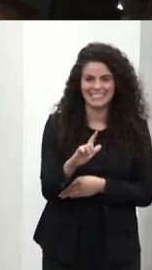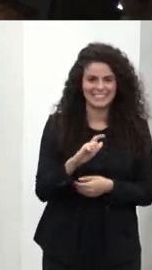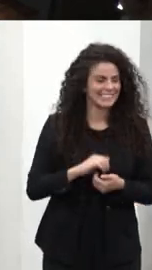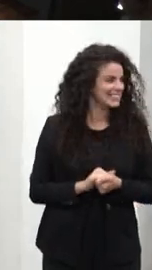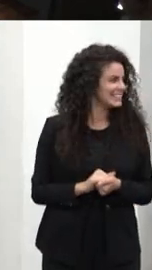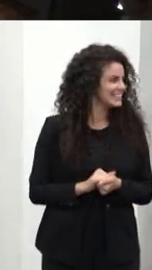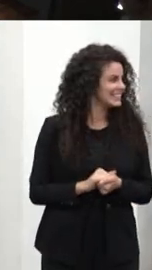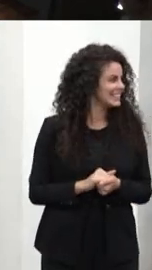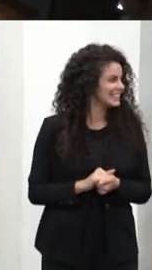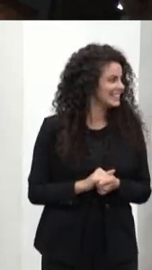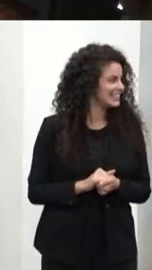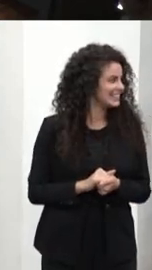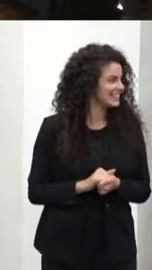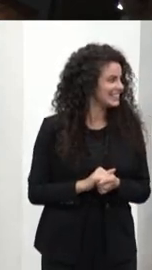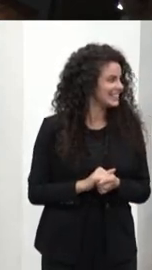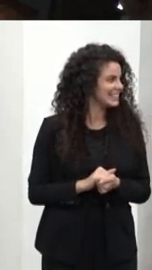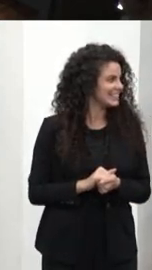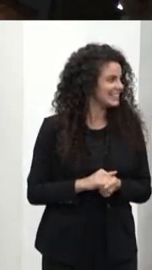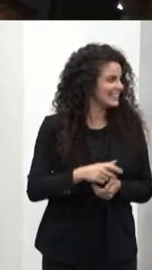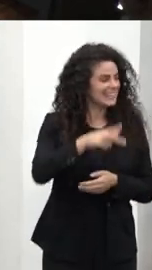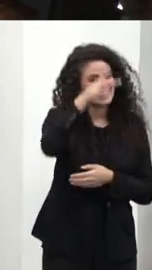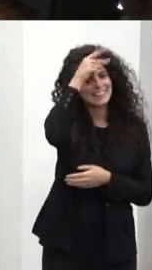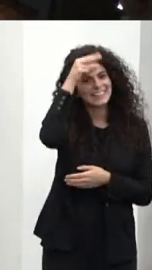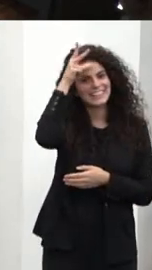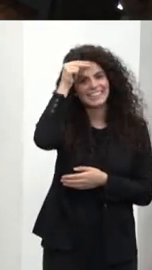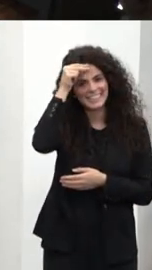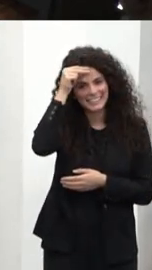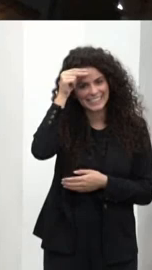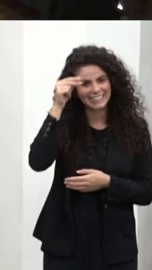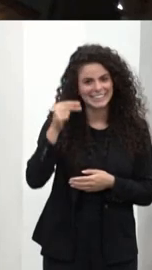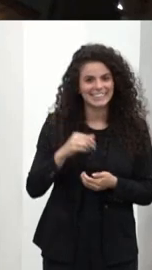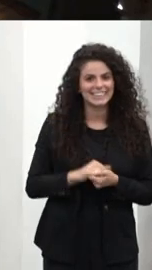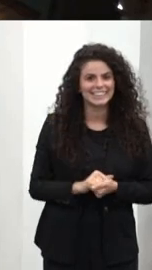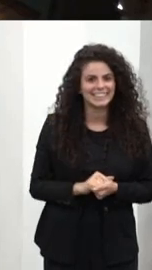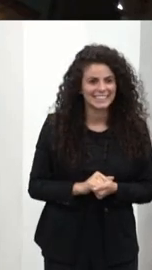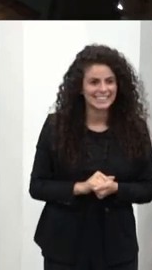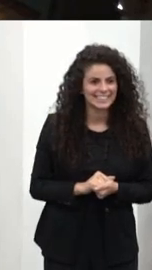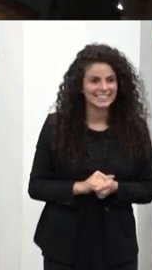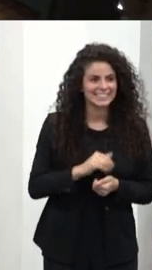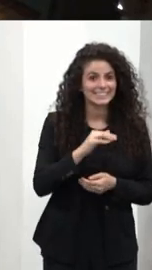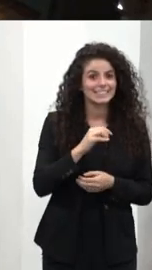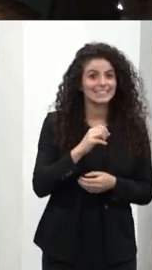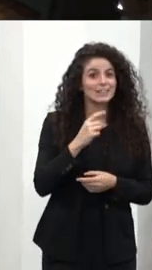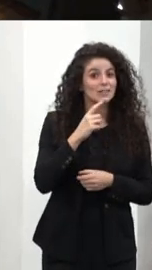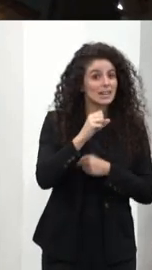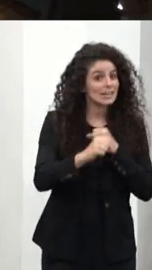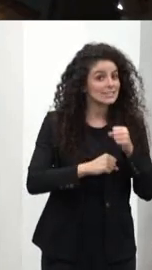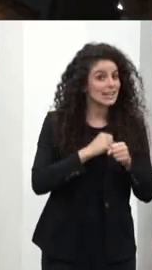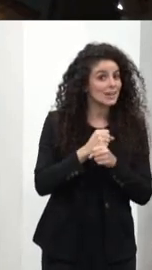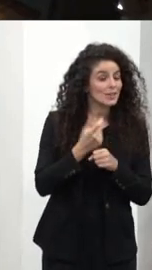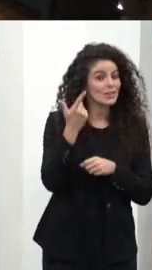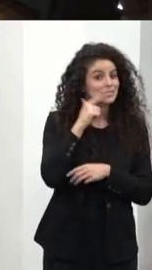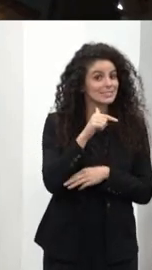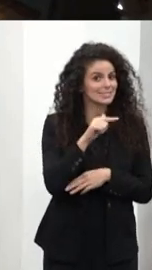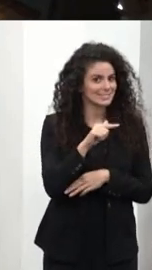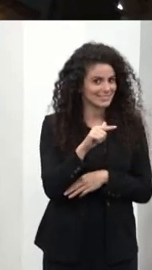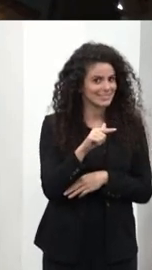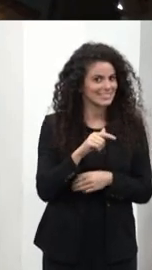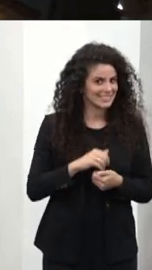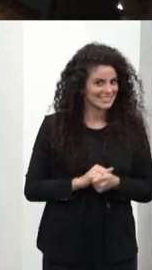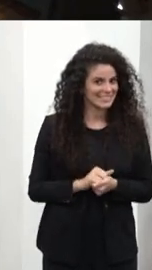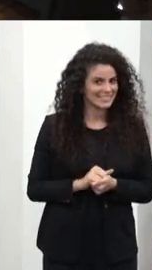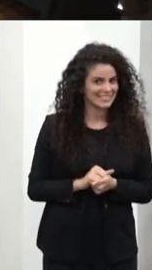o pior que eu já ia cobrar prefeito de champas Conferência quem sabe ano que daqui a dois anos você chama